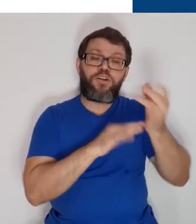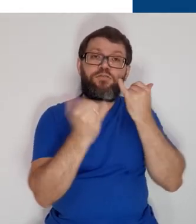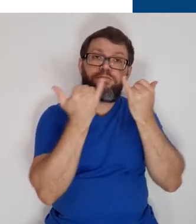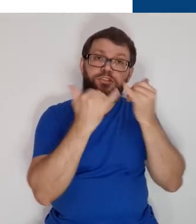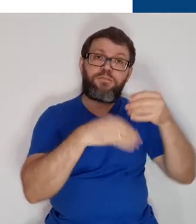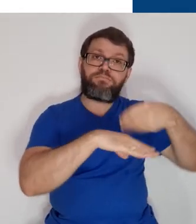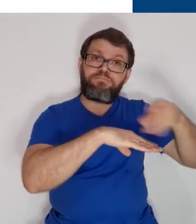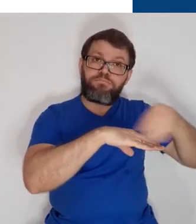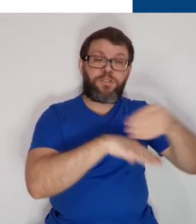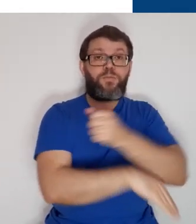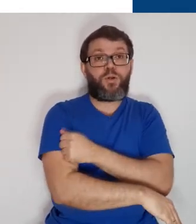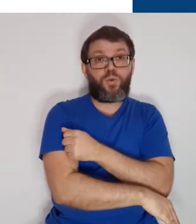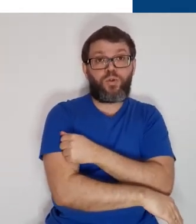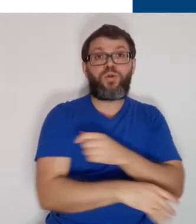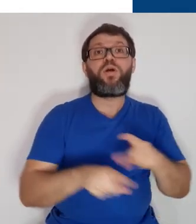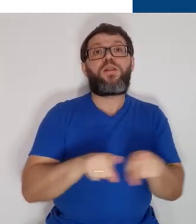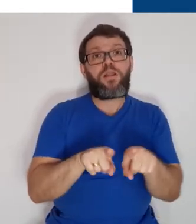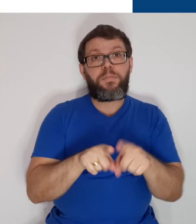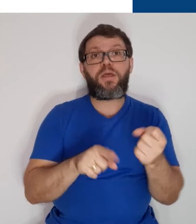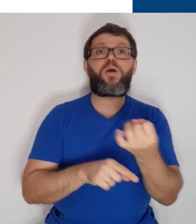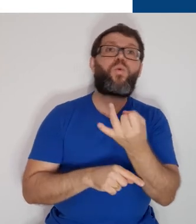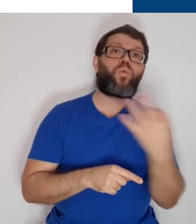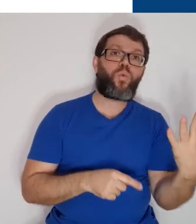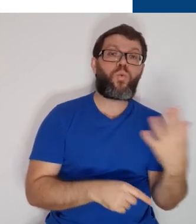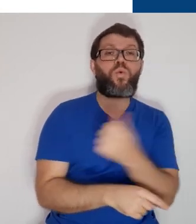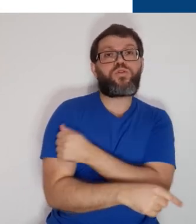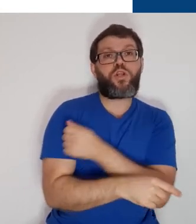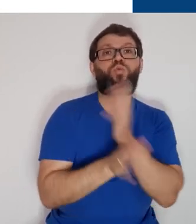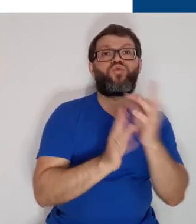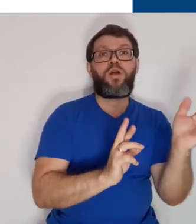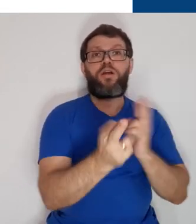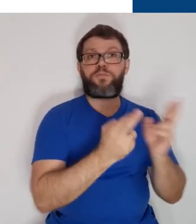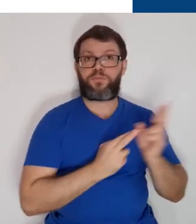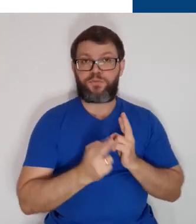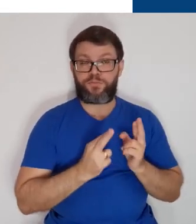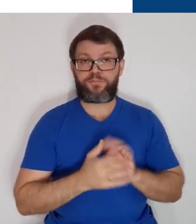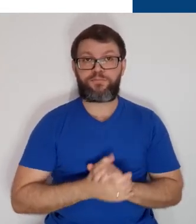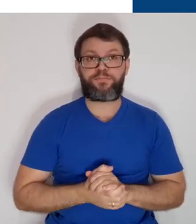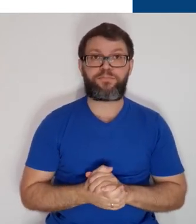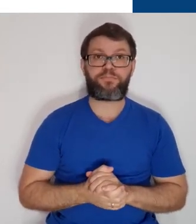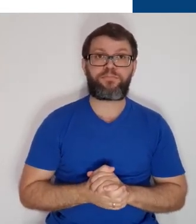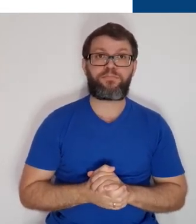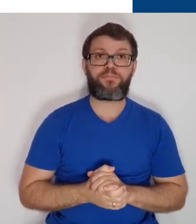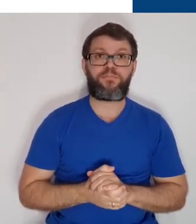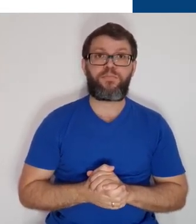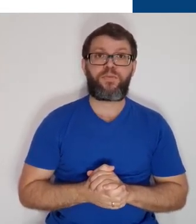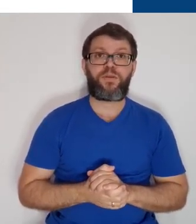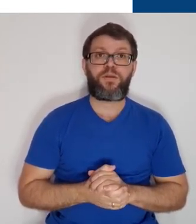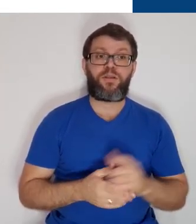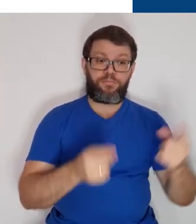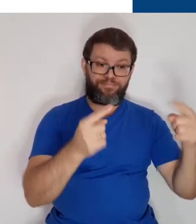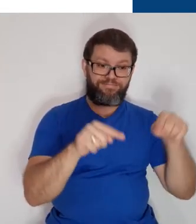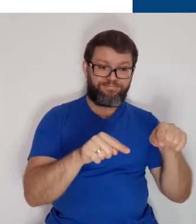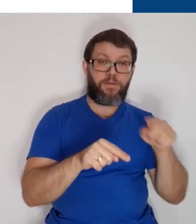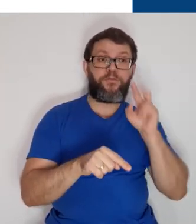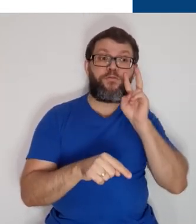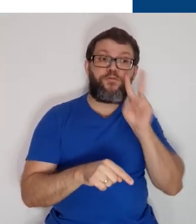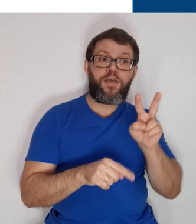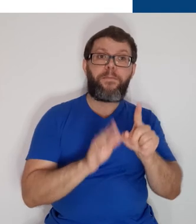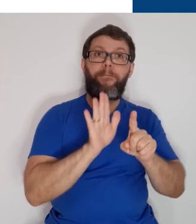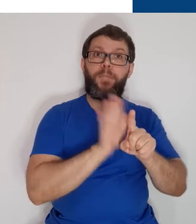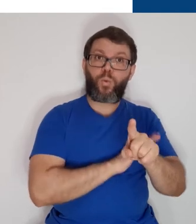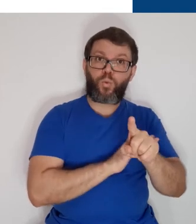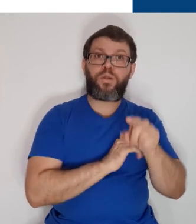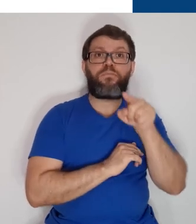as instruções que foram dadas aos alunos e também Quantos trabalhos já foram entregues clicando na parte inferior